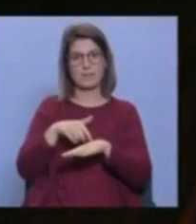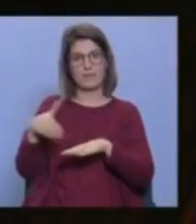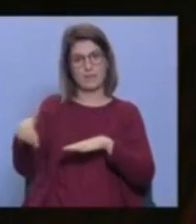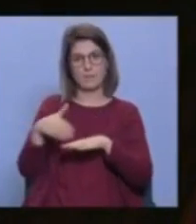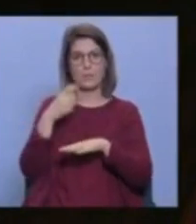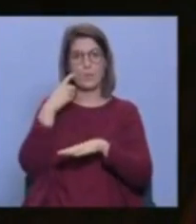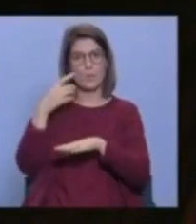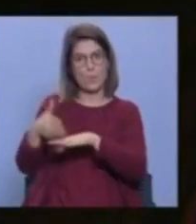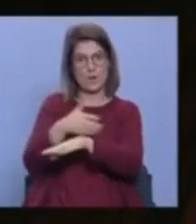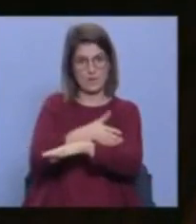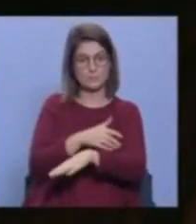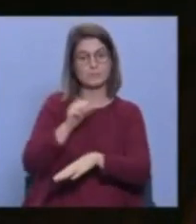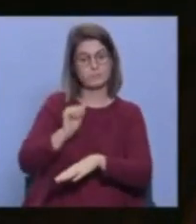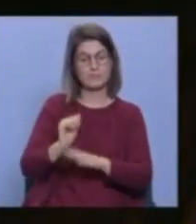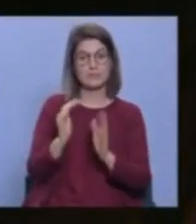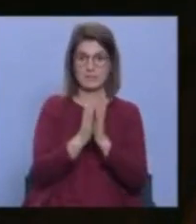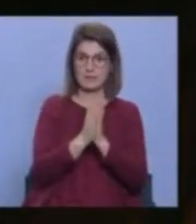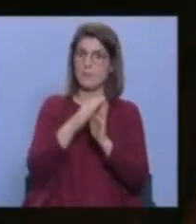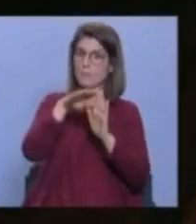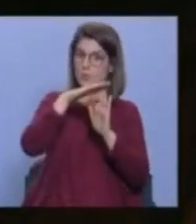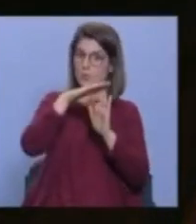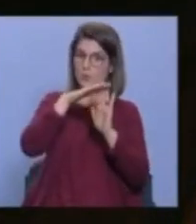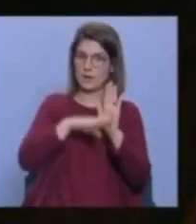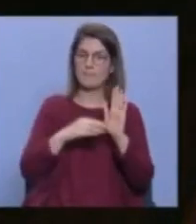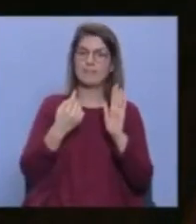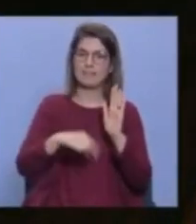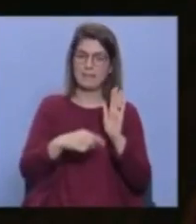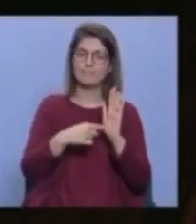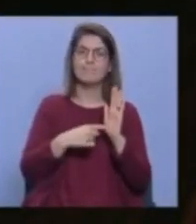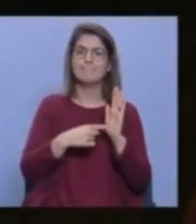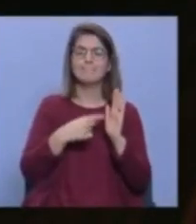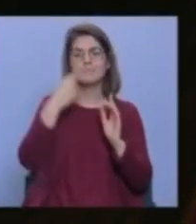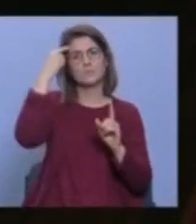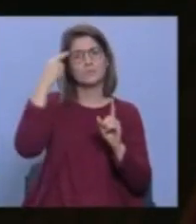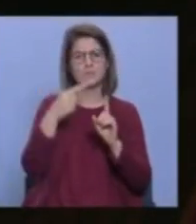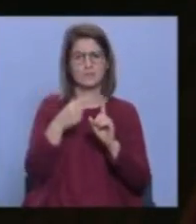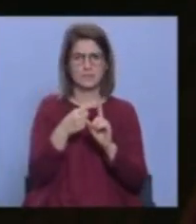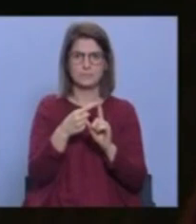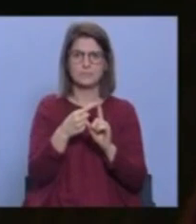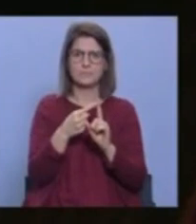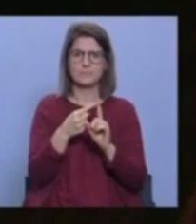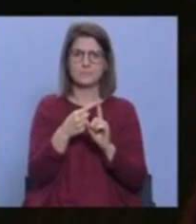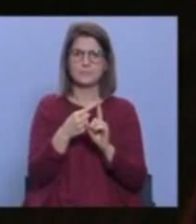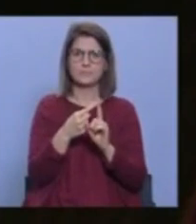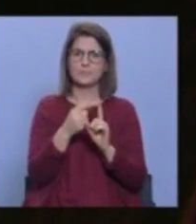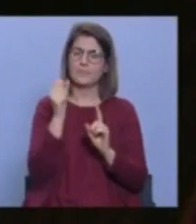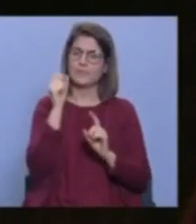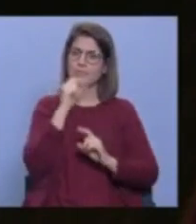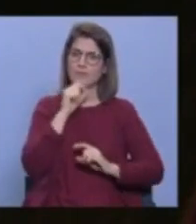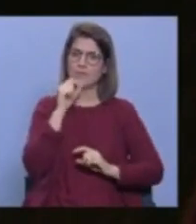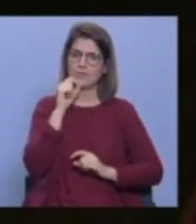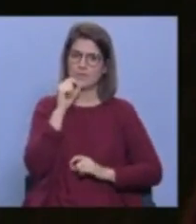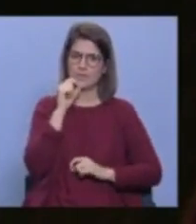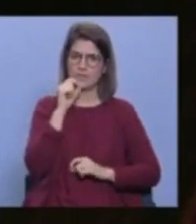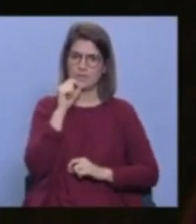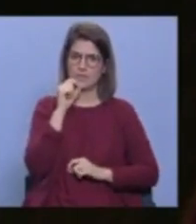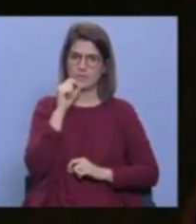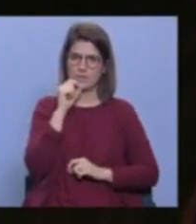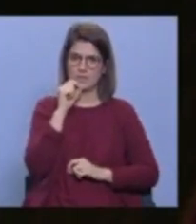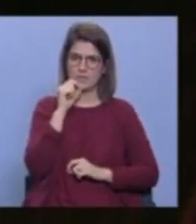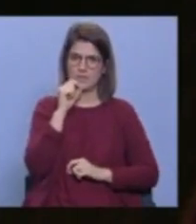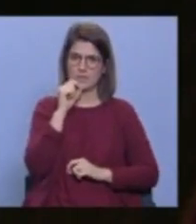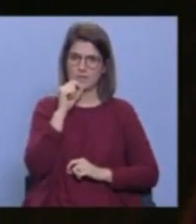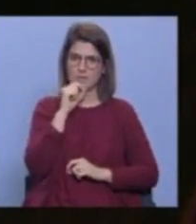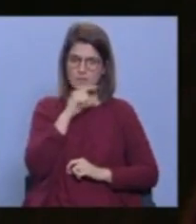para a nossa paróquia, precisamente para mergulharmos, podermos mergulhar melhor